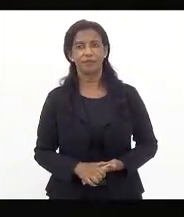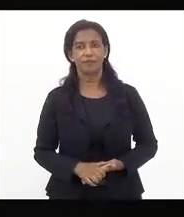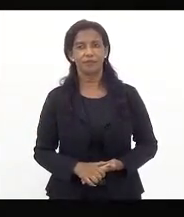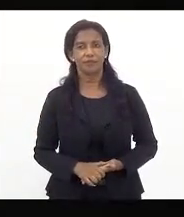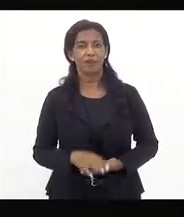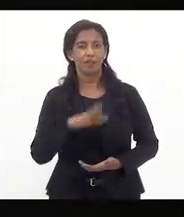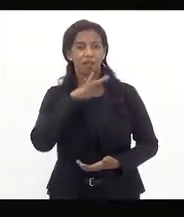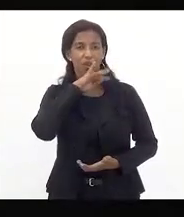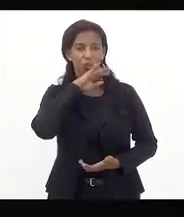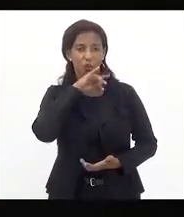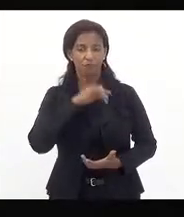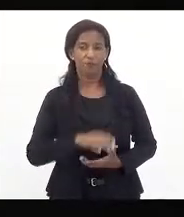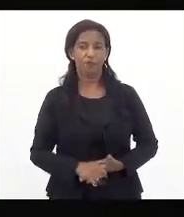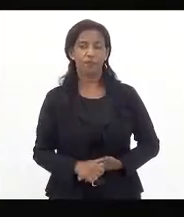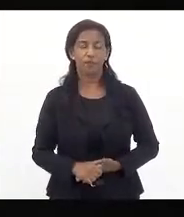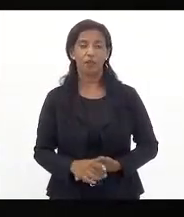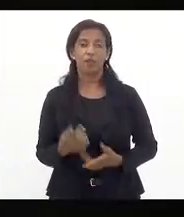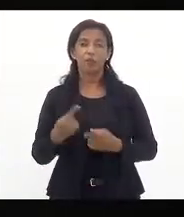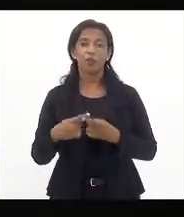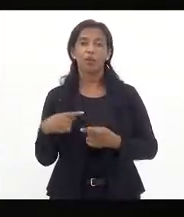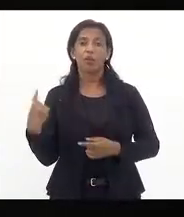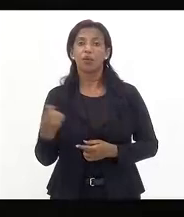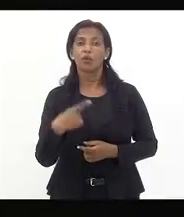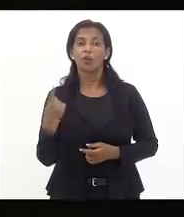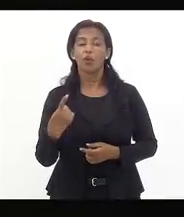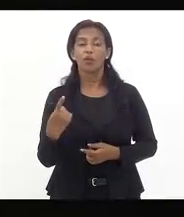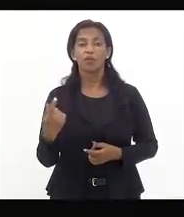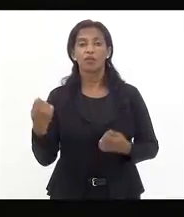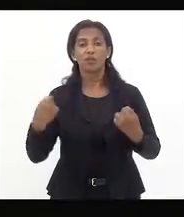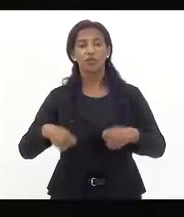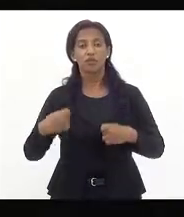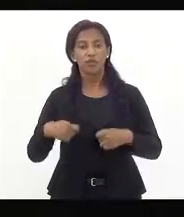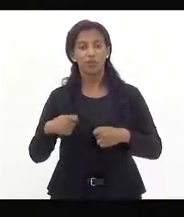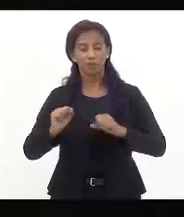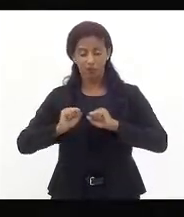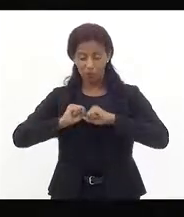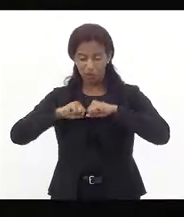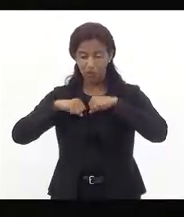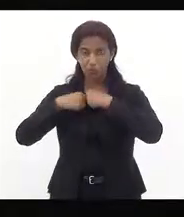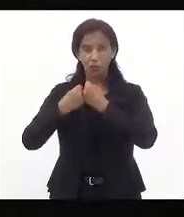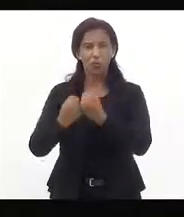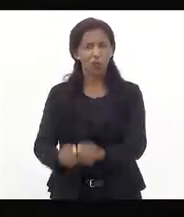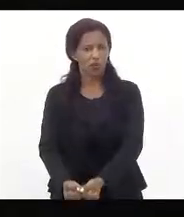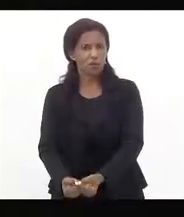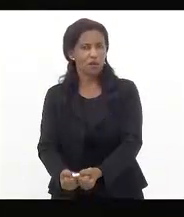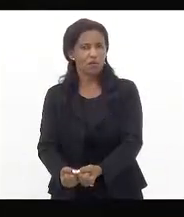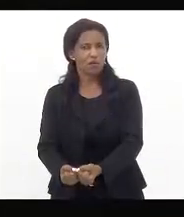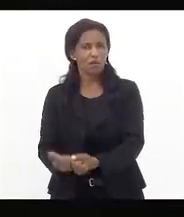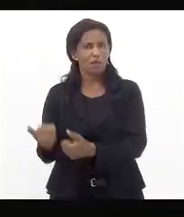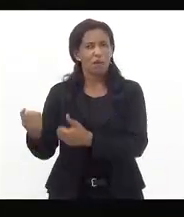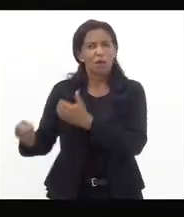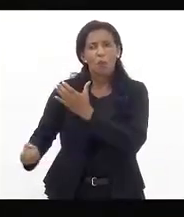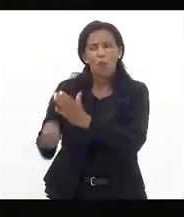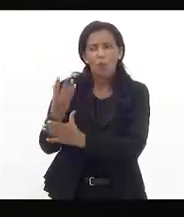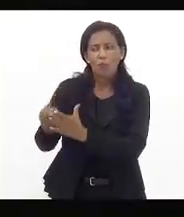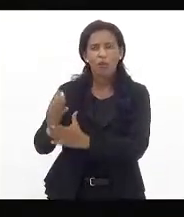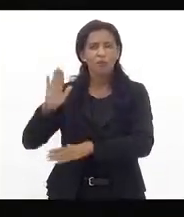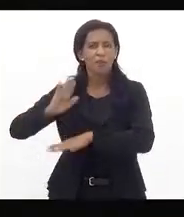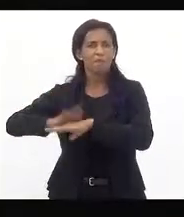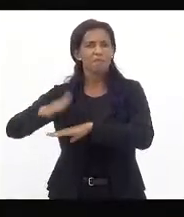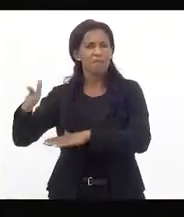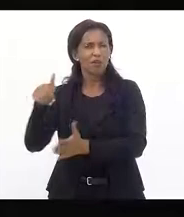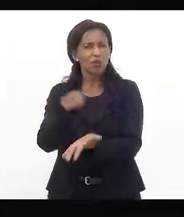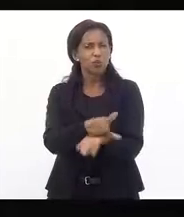é muito ruim, porque nós deveríamos estar envidando todos os esforços para que a gente não produzisse danos.